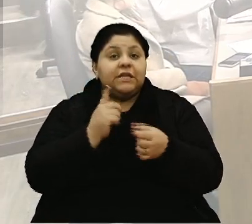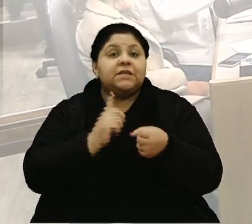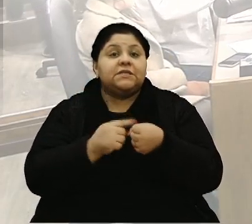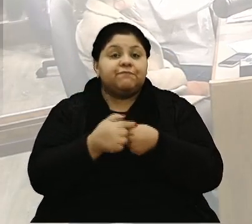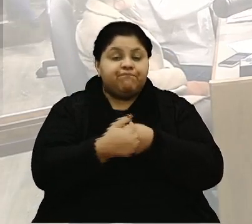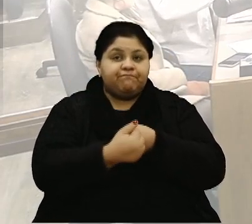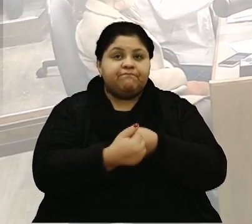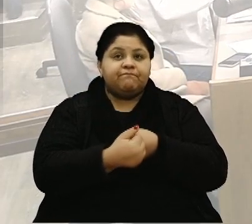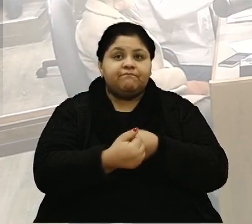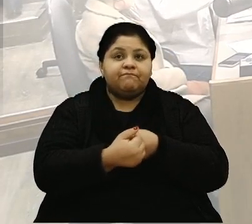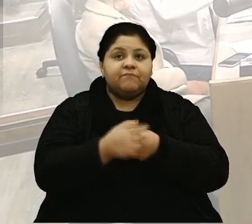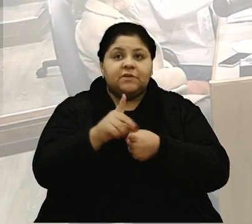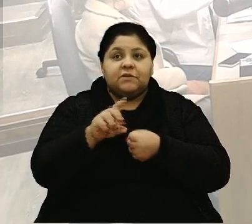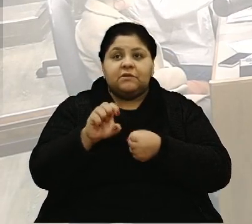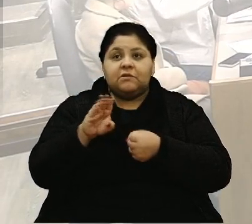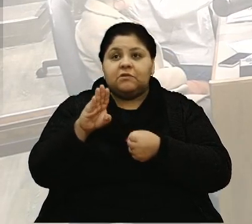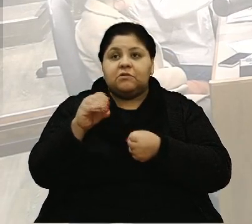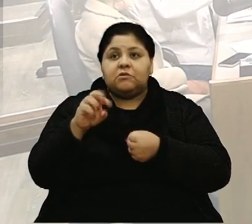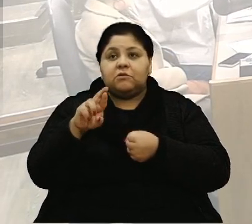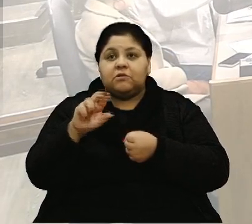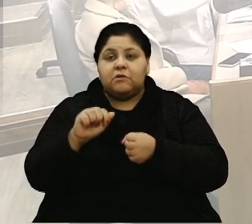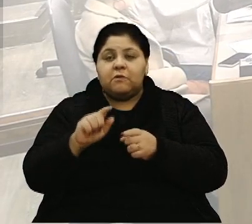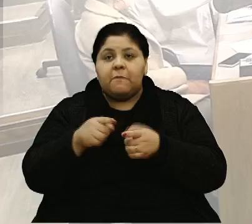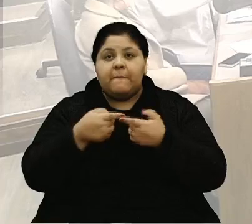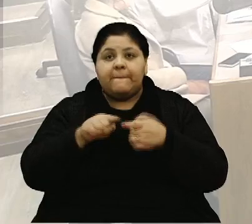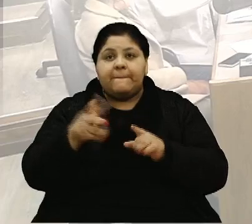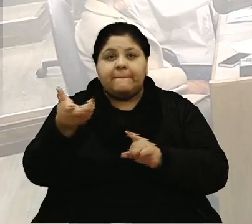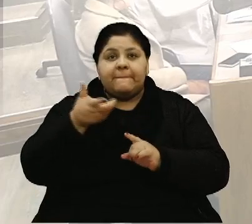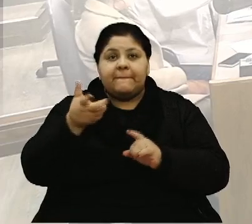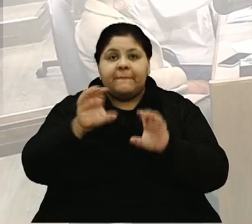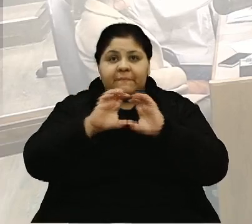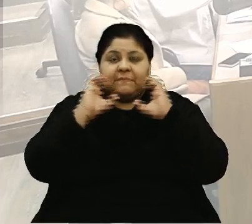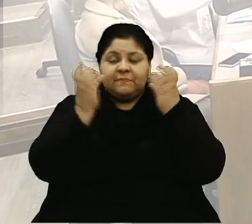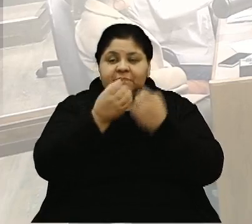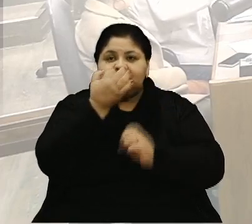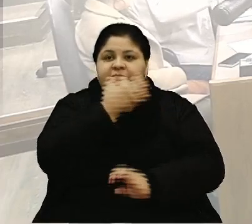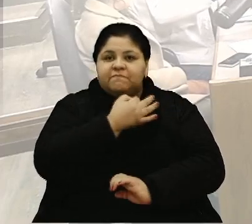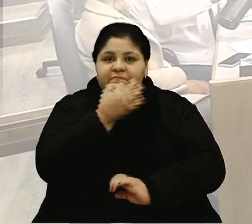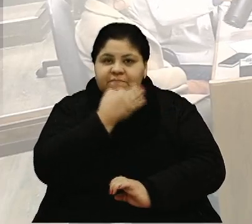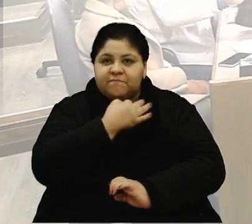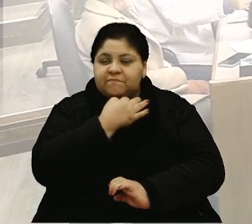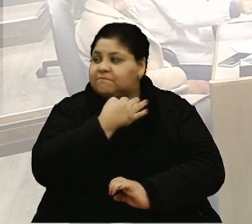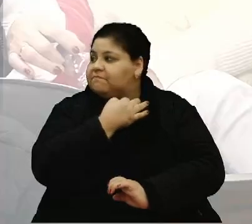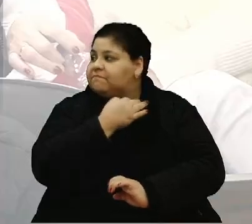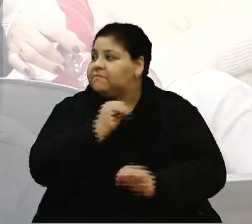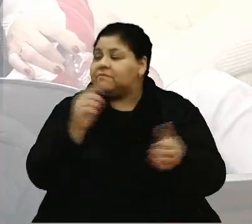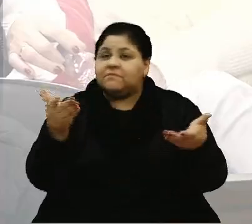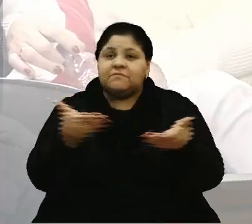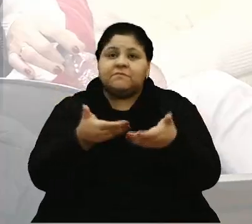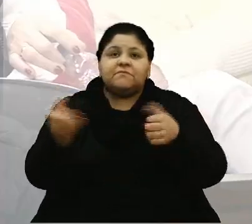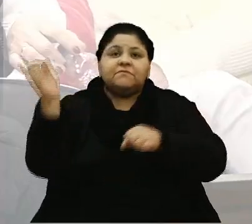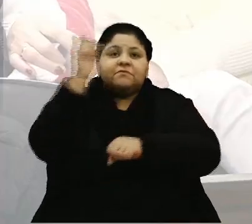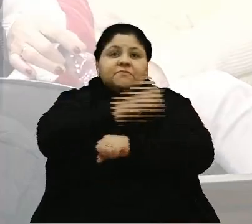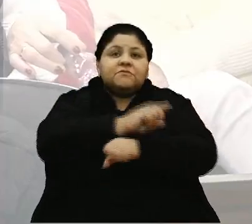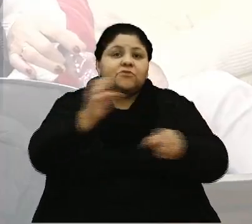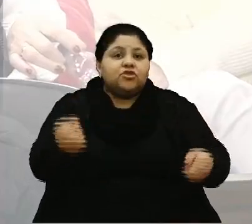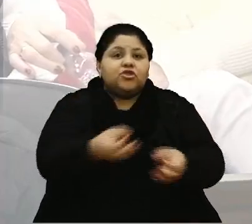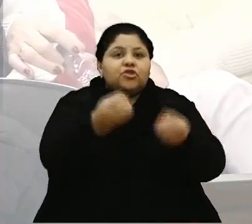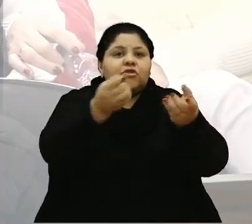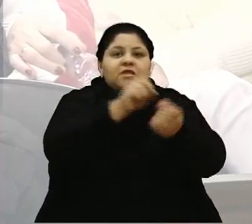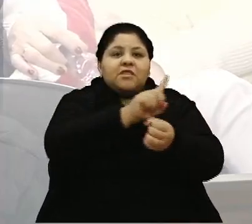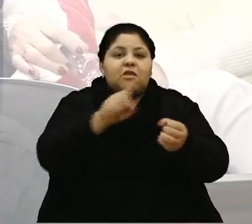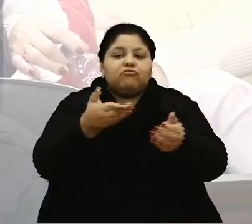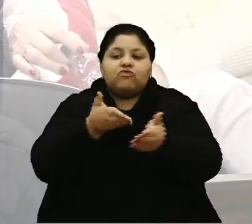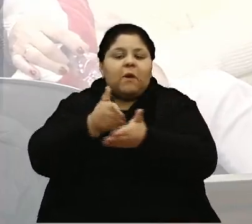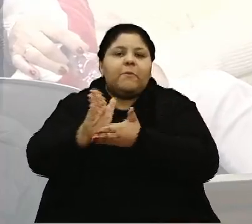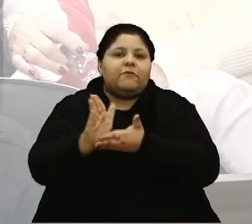Declarar o voto. Né, a Débora. Mas eu quero, presidente, a comunidade de Caxias, né, que hoje é um dia de comemorar não somente a